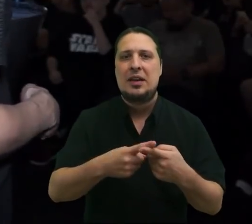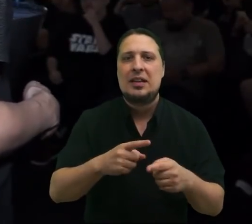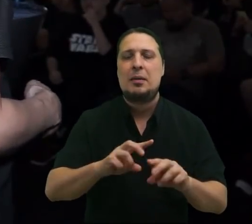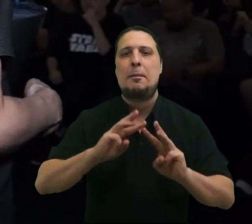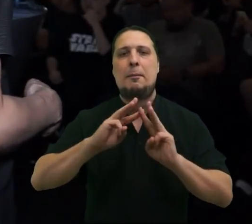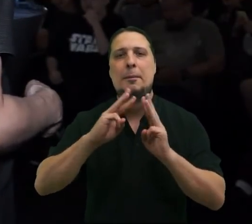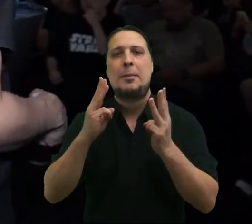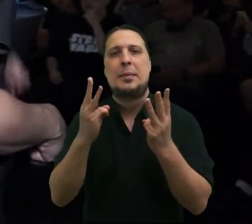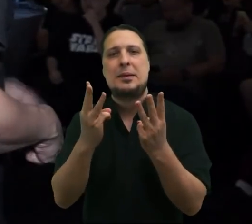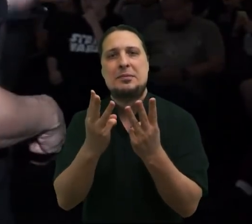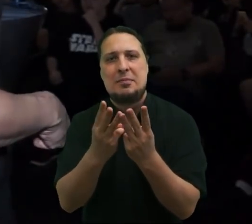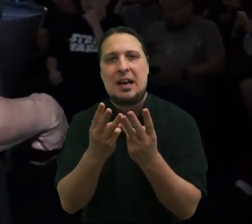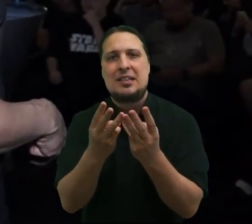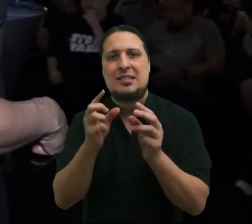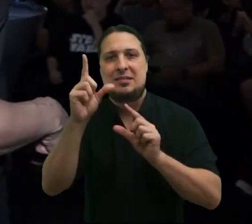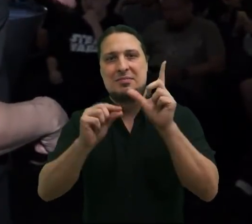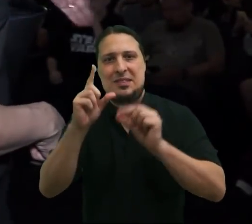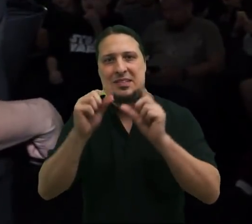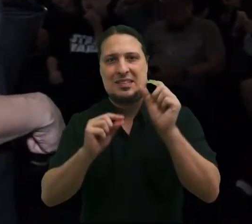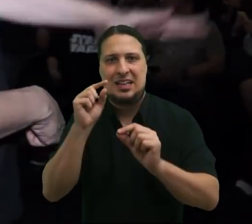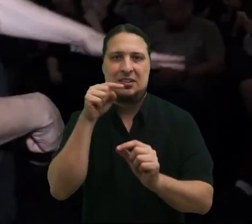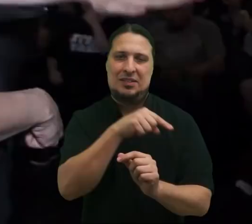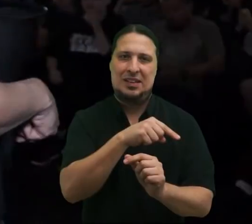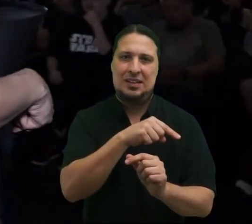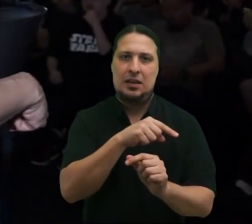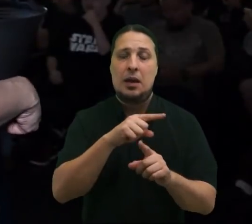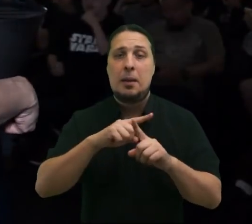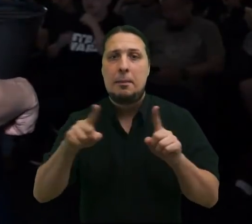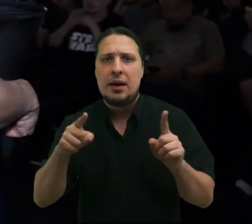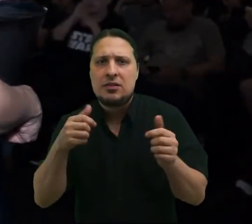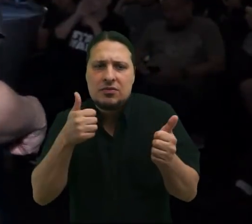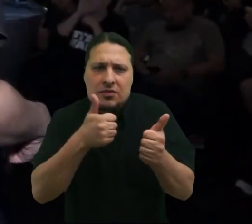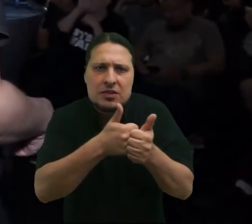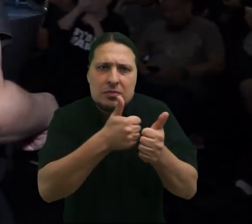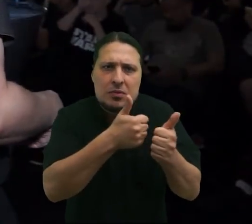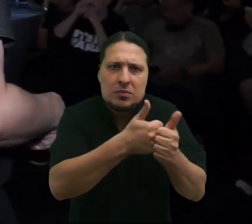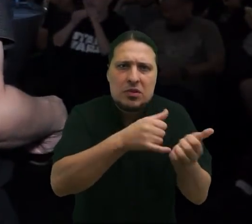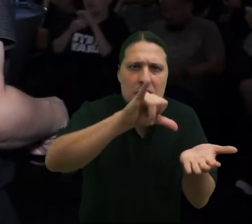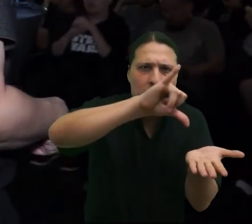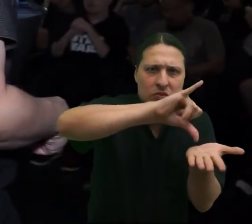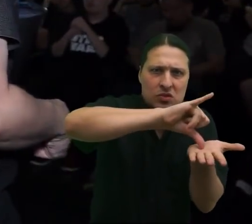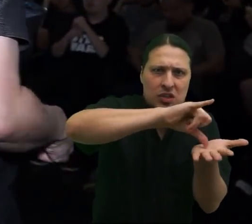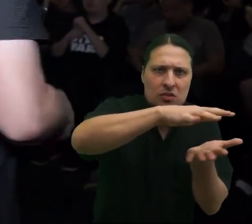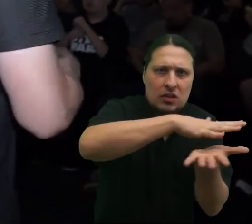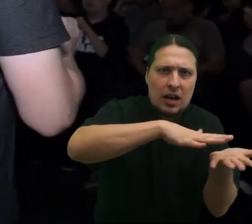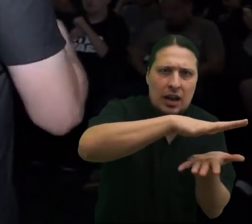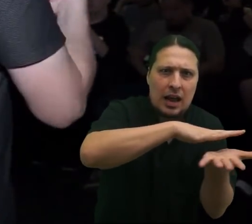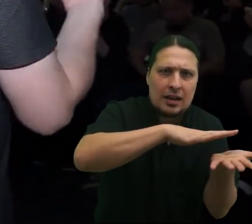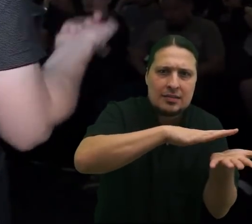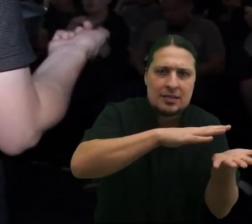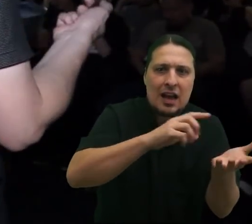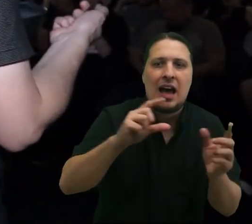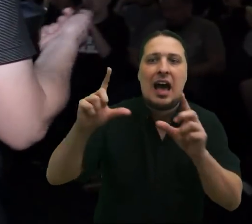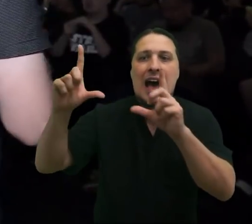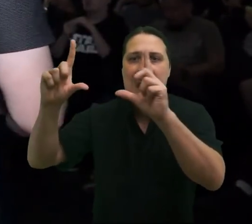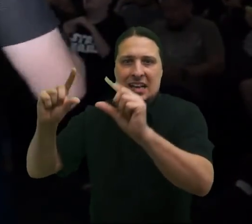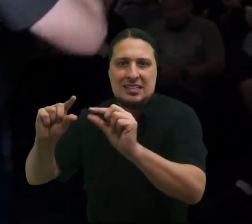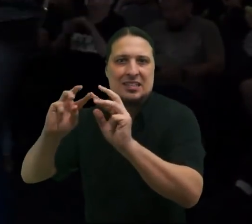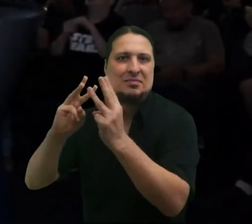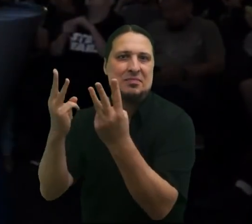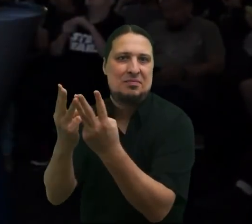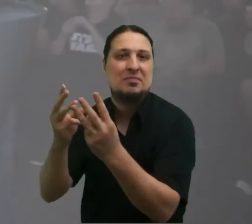que a gente olha. E o raio de influência é o raio em que essa mudança brusca nas órbitas acontece. E como é que a gente